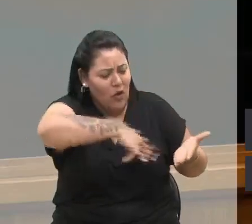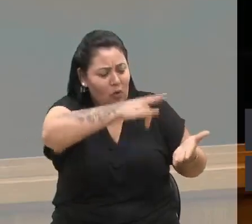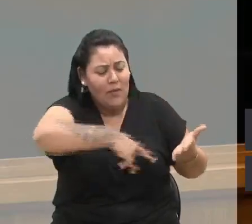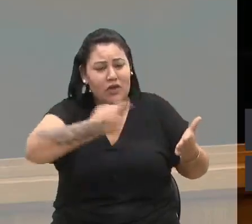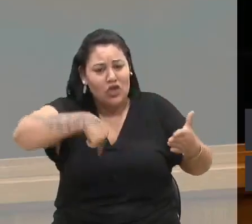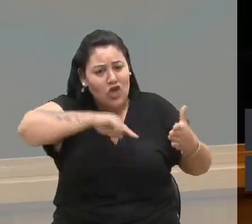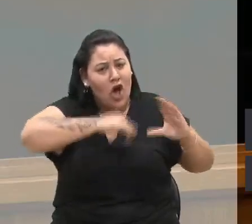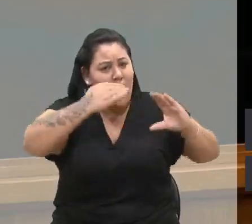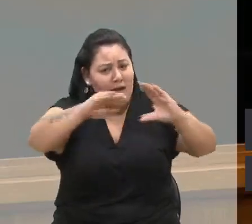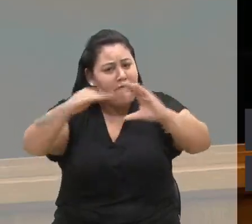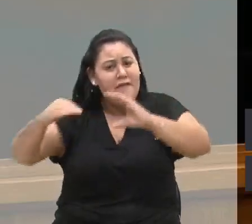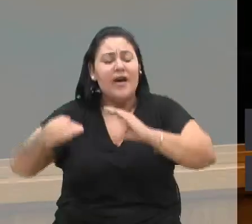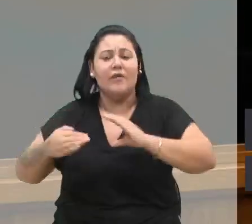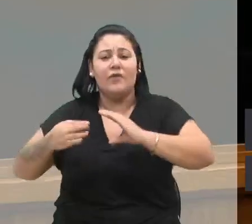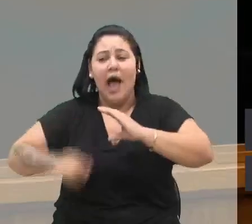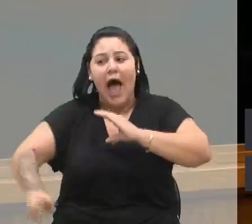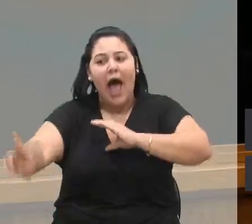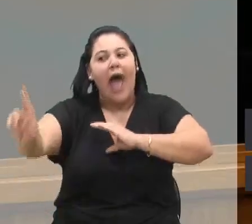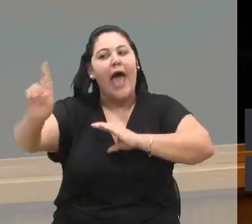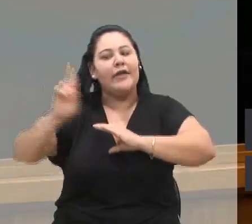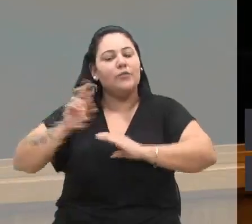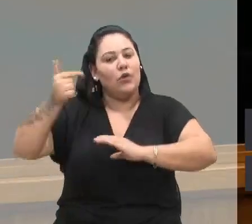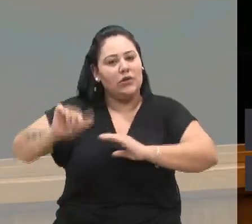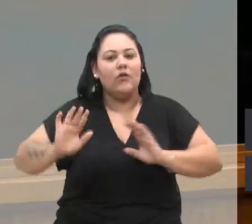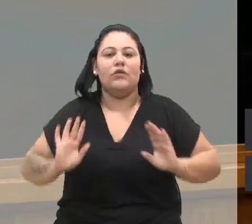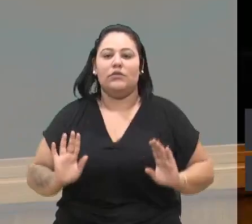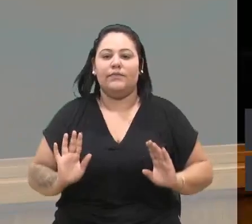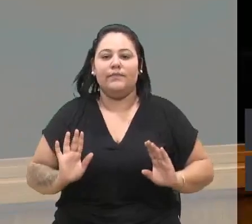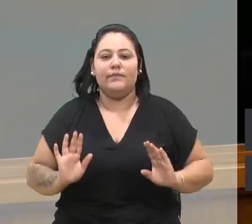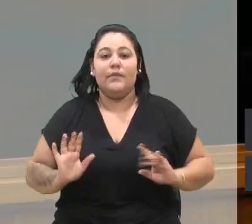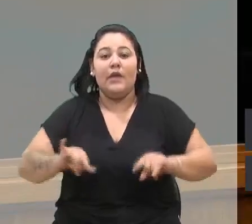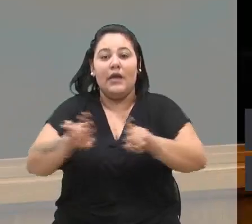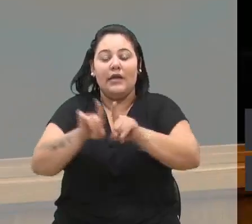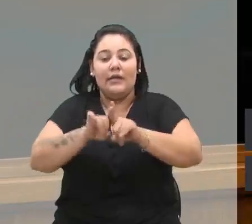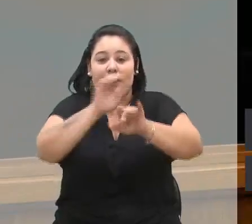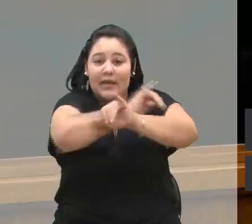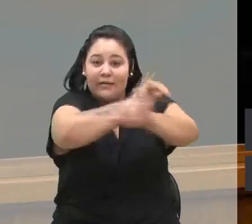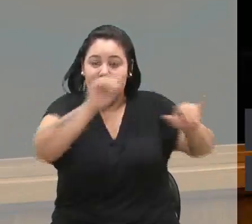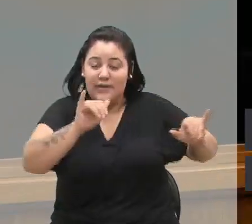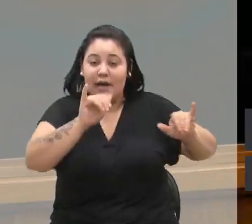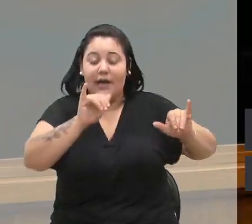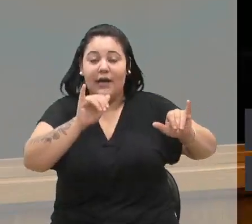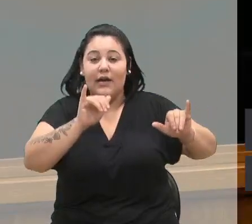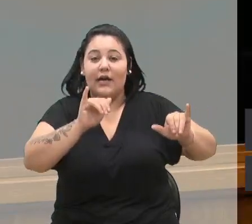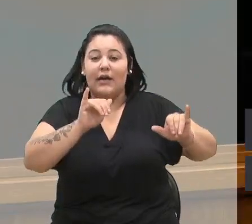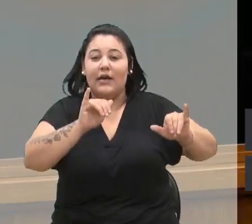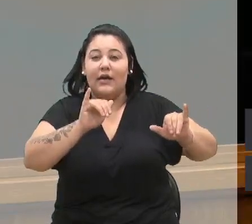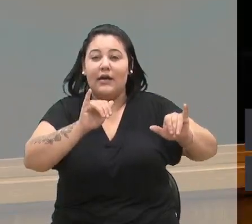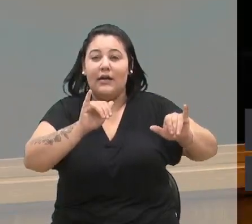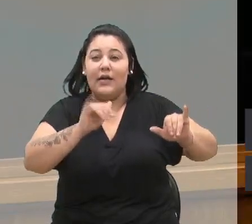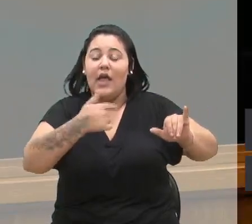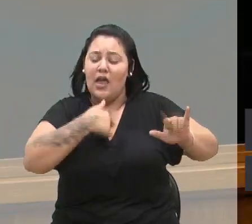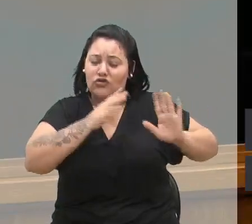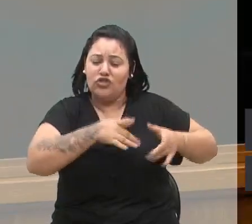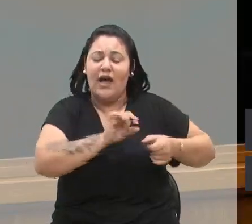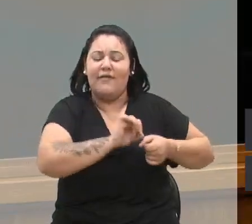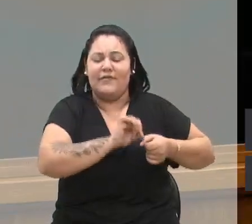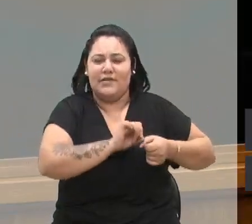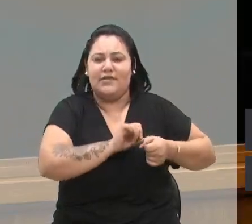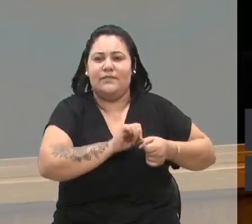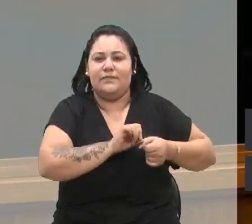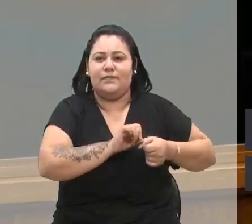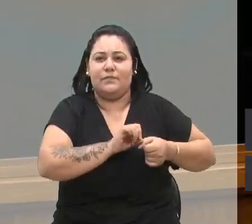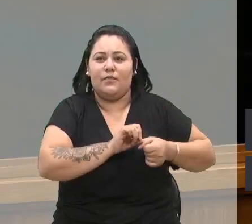mandamos, a resposta seja outra. E também anunciar que eu já fiz isso e